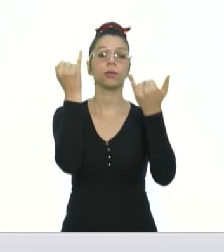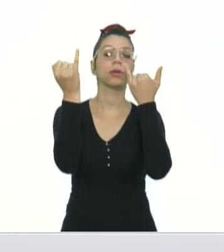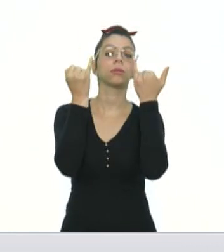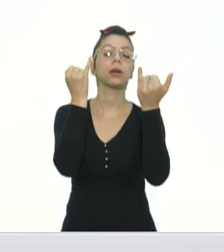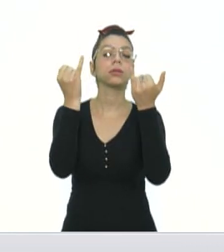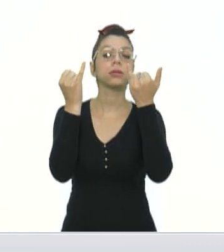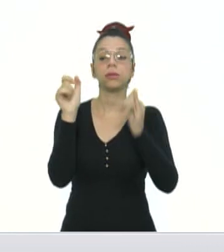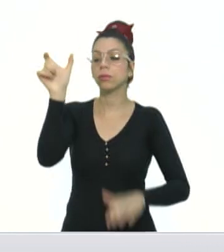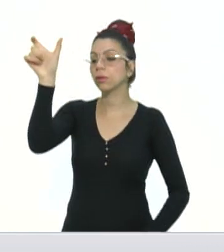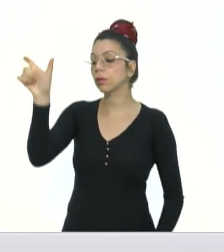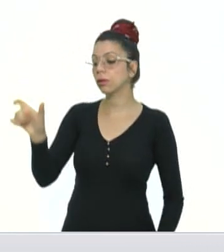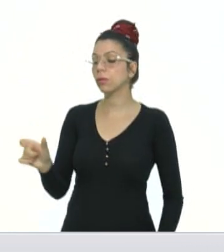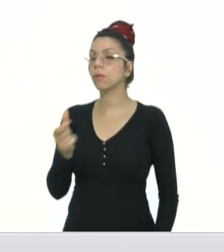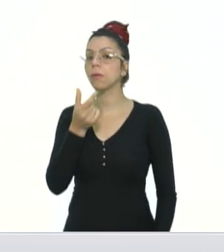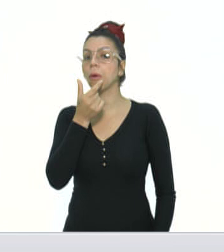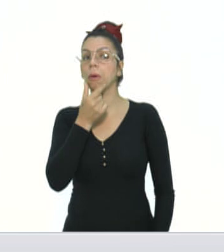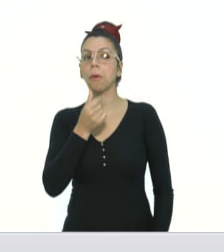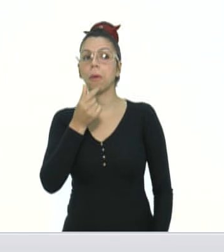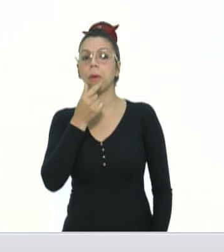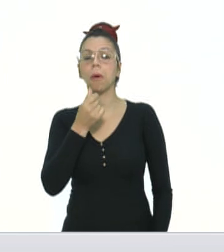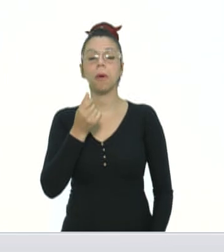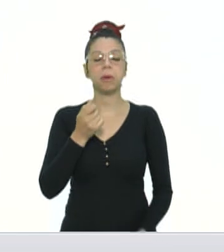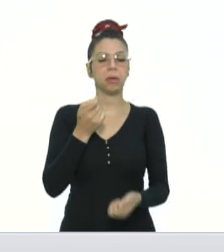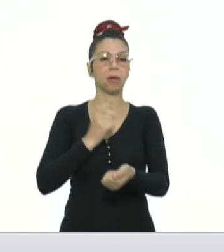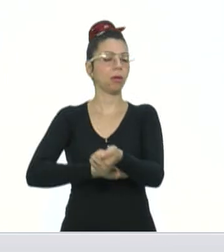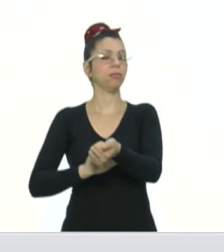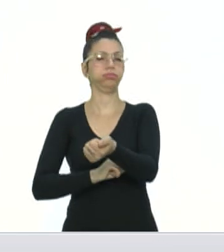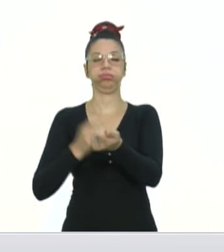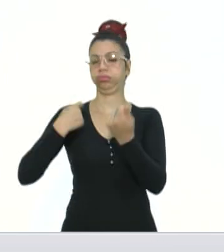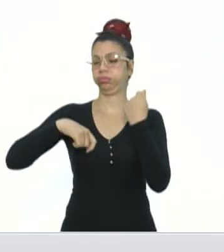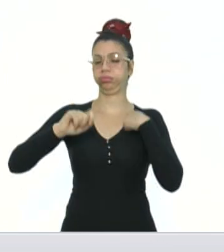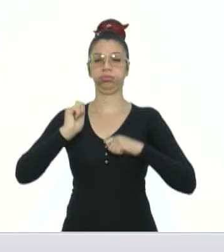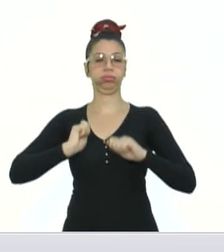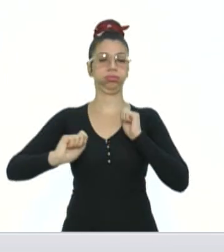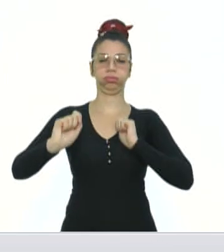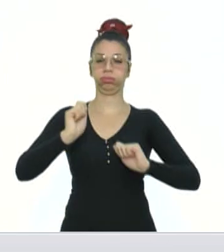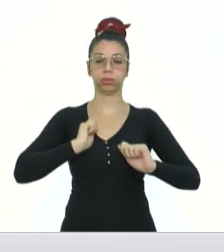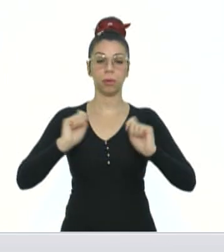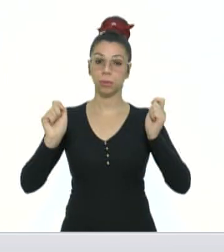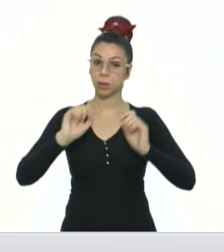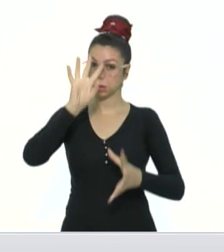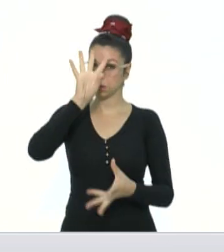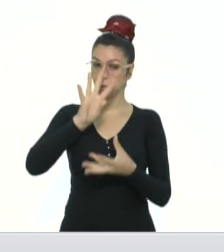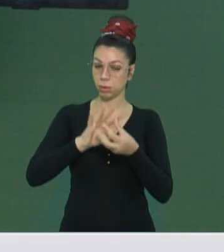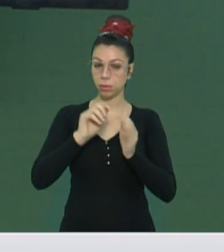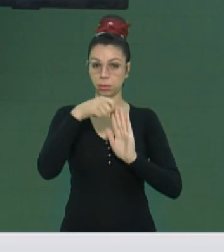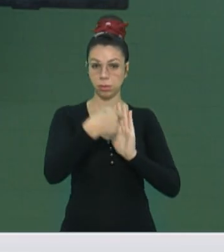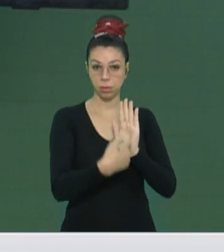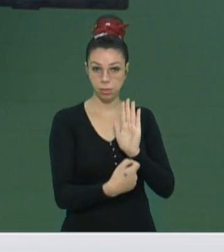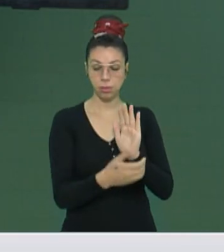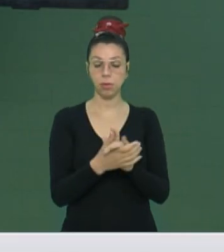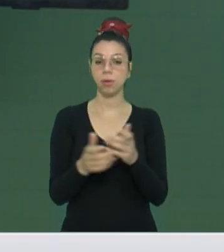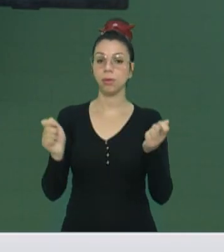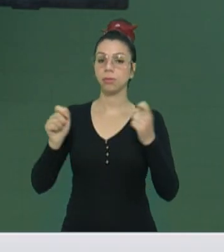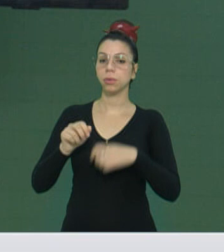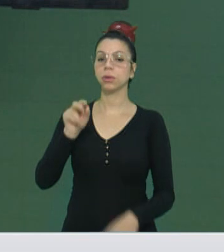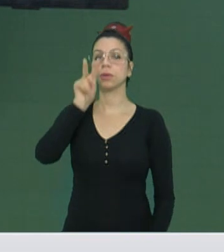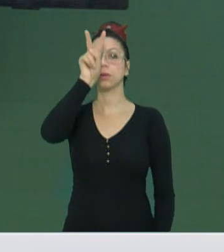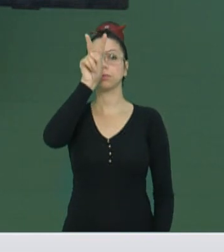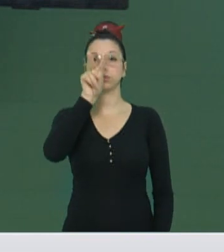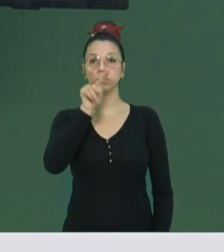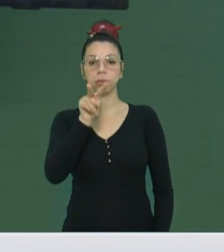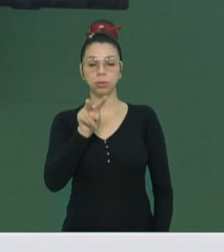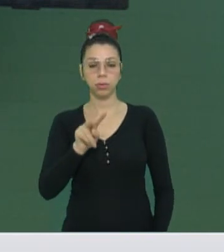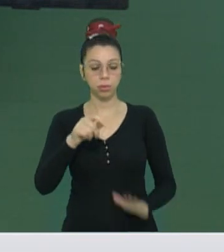de que o personagem está irritado? Interpretação de texto, pessoal. Nós temos que olhar para o texto